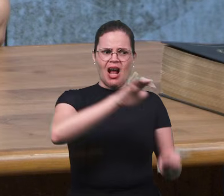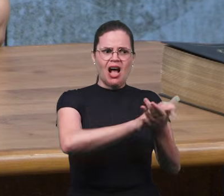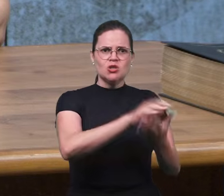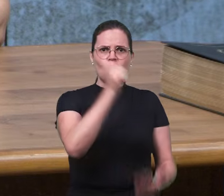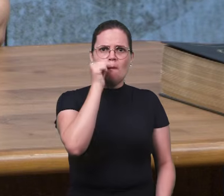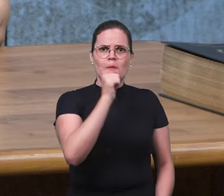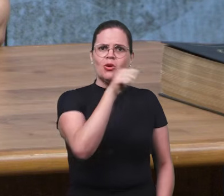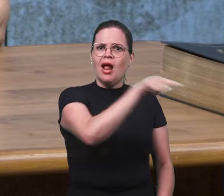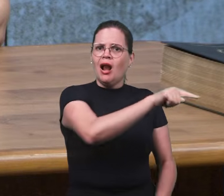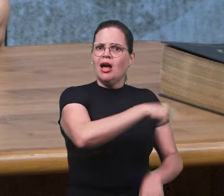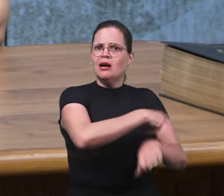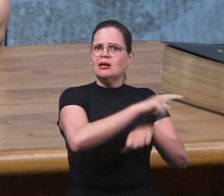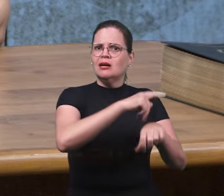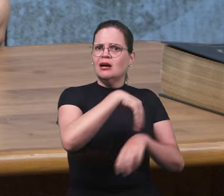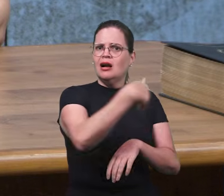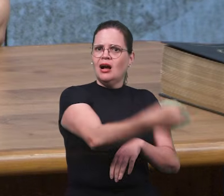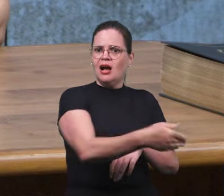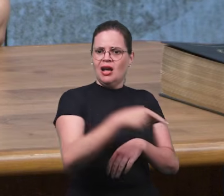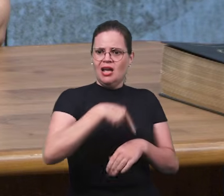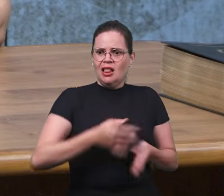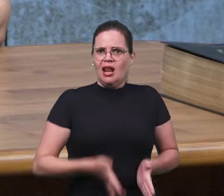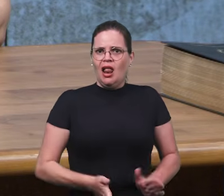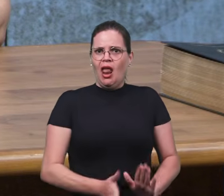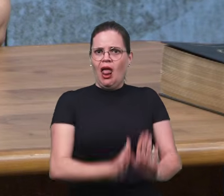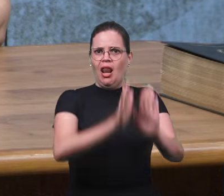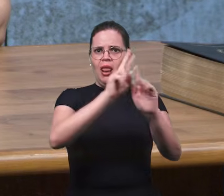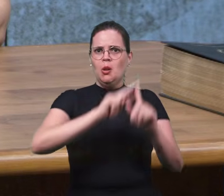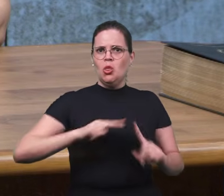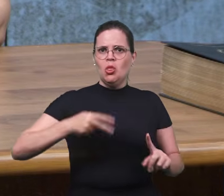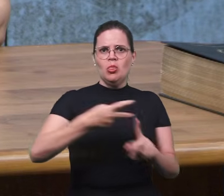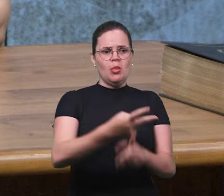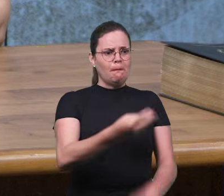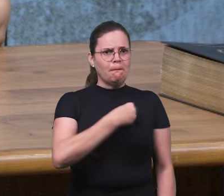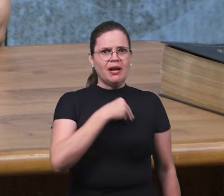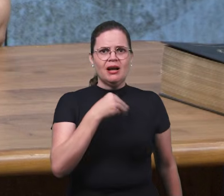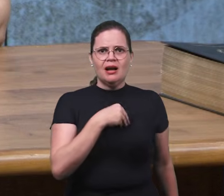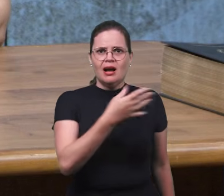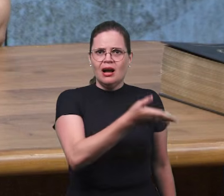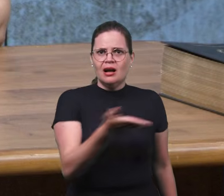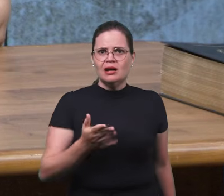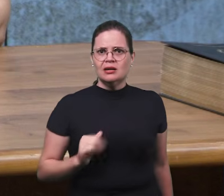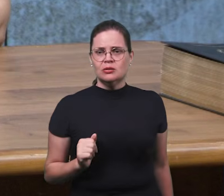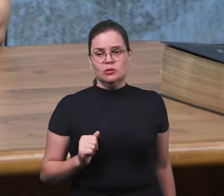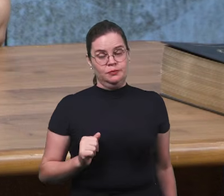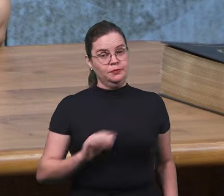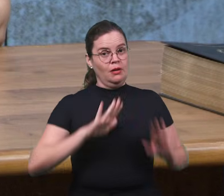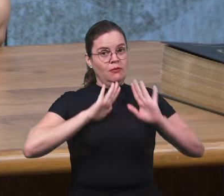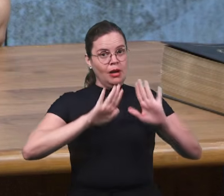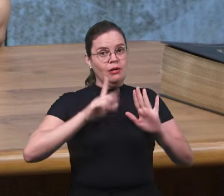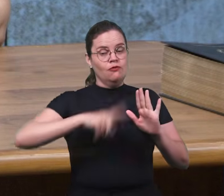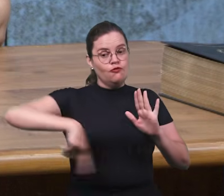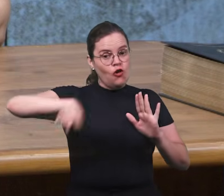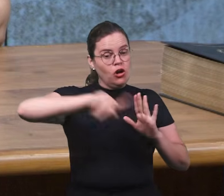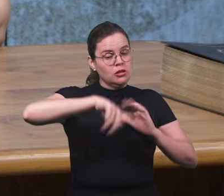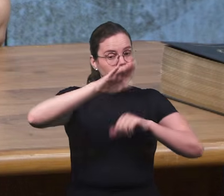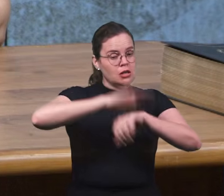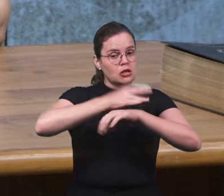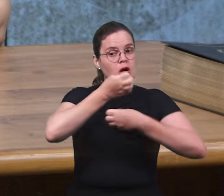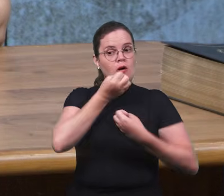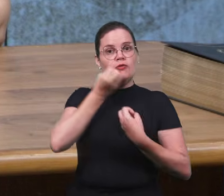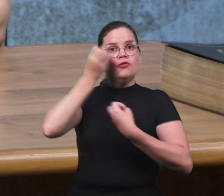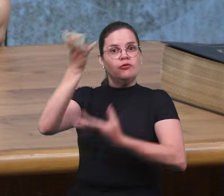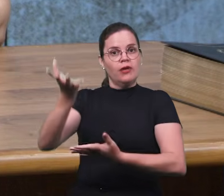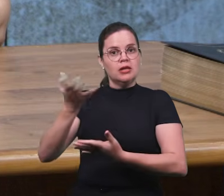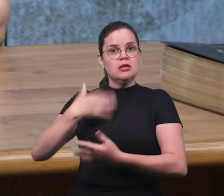mulheres estranhas, multiplicando o delito de Israel. Agora, pois, fazei confissão ao